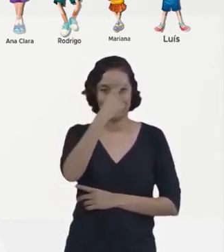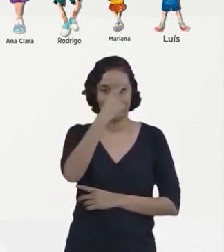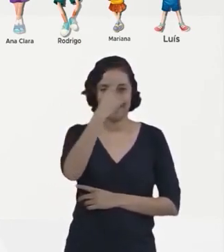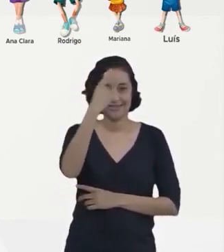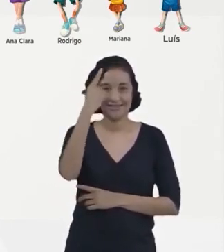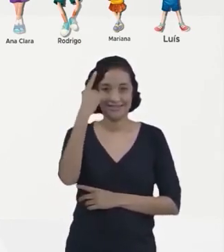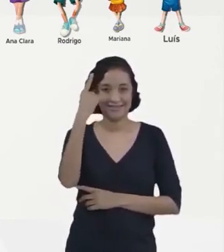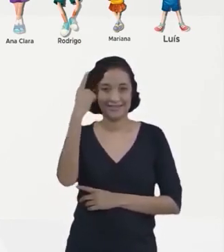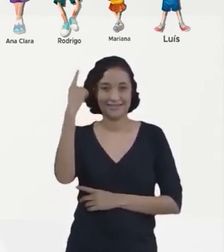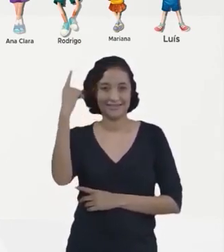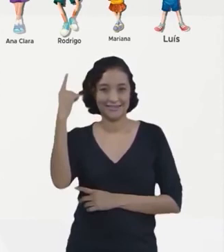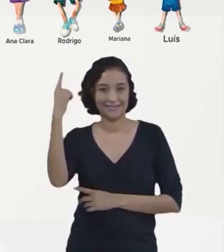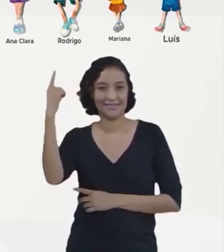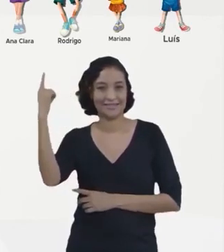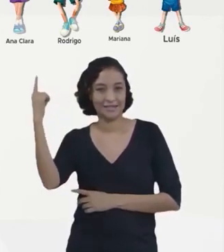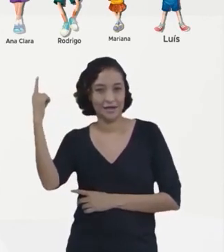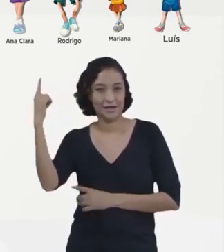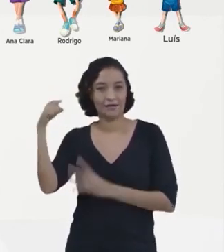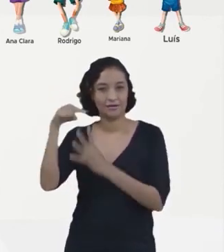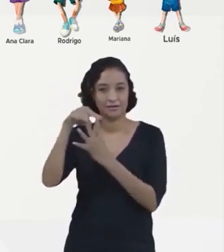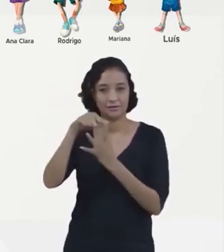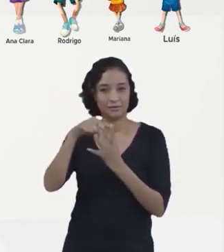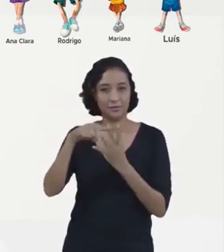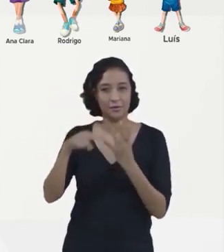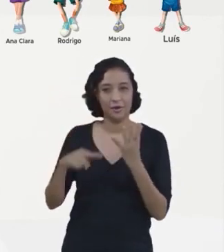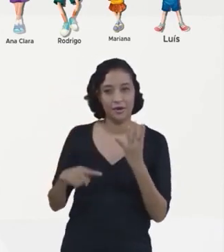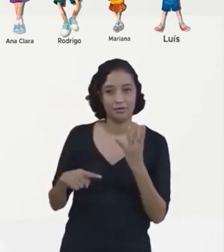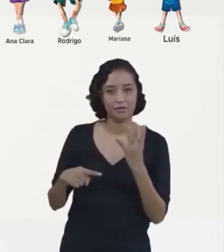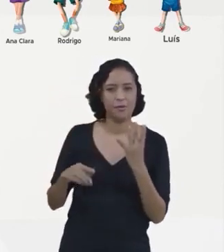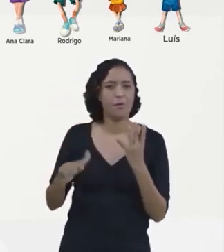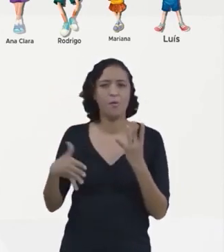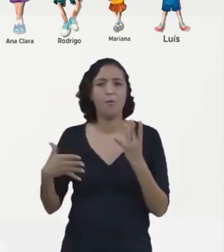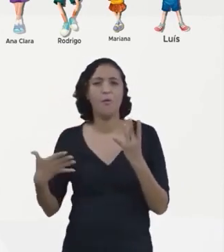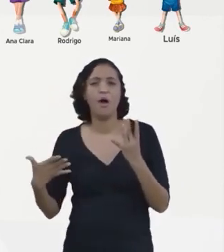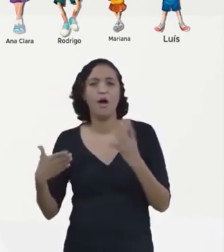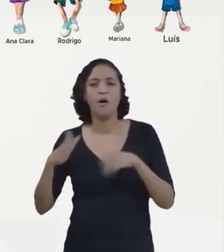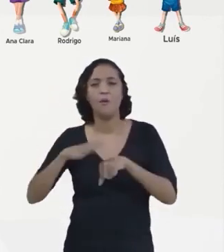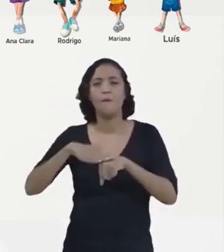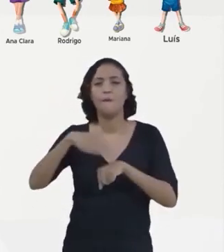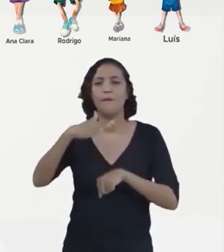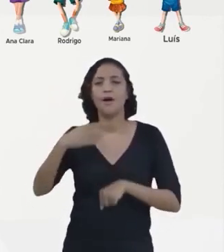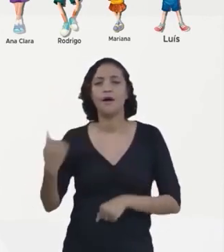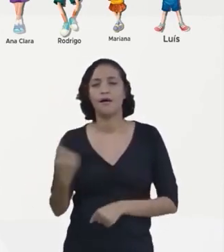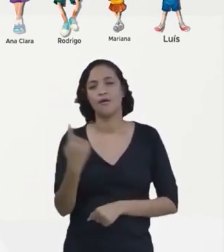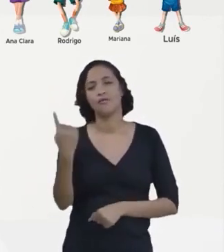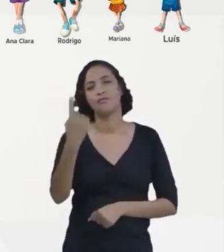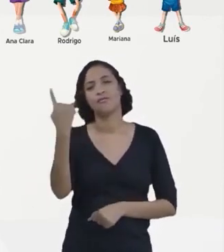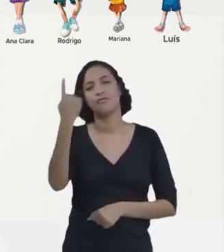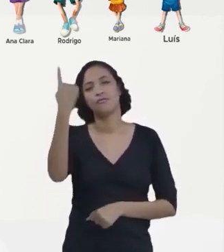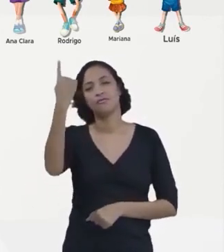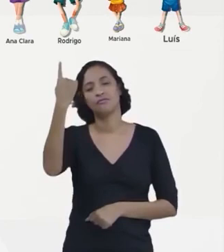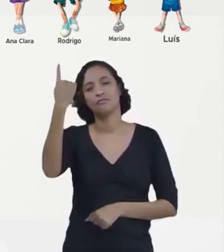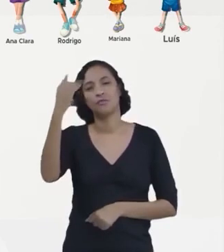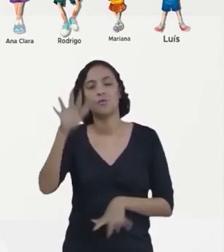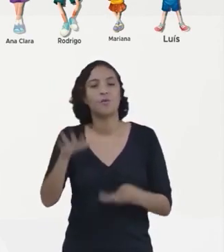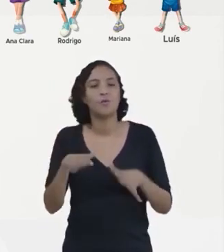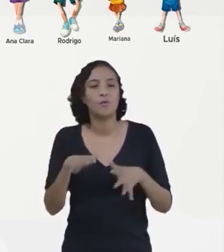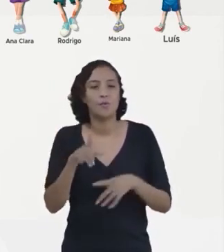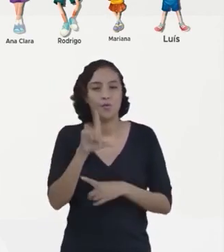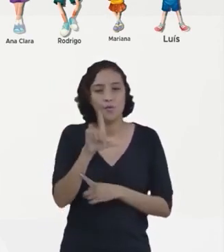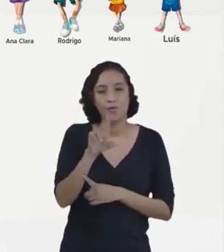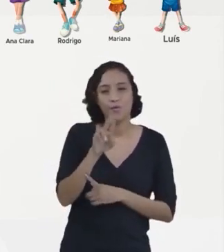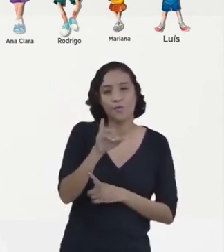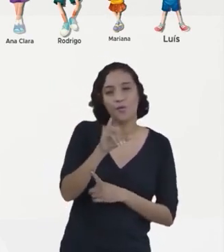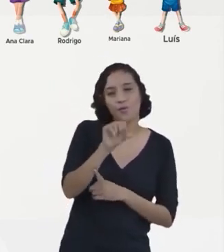criança mais baixa? Letra C. Quem é o mais alto? Luiz ou